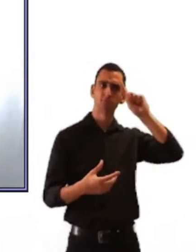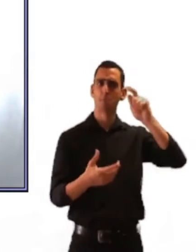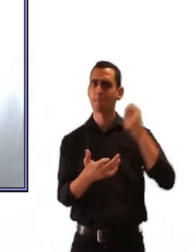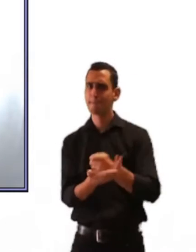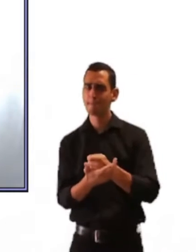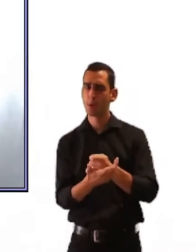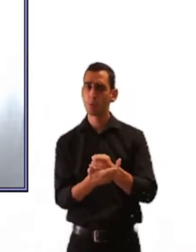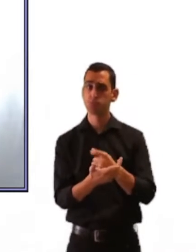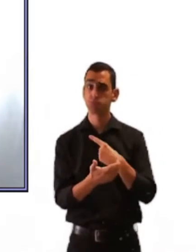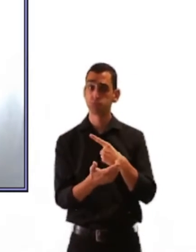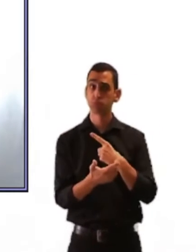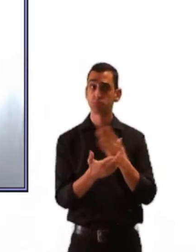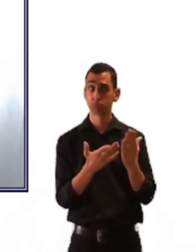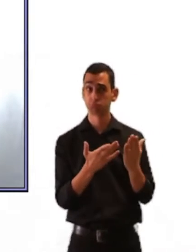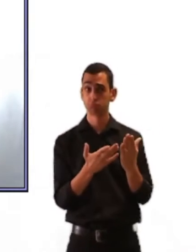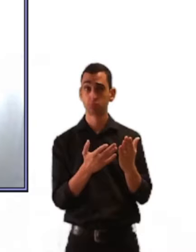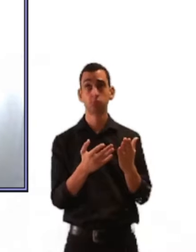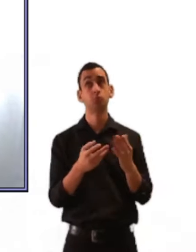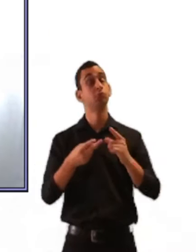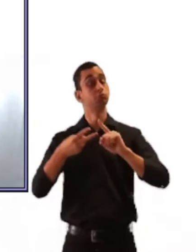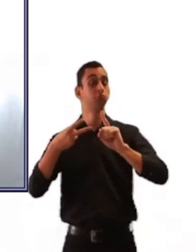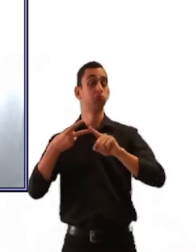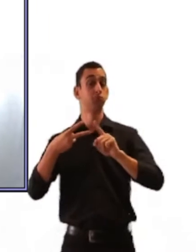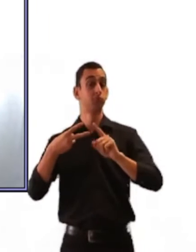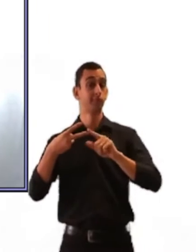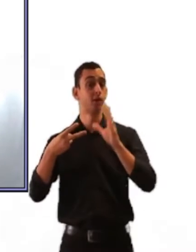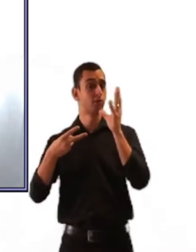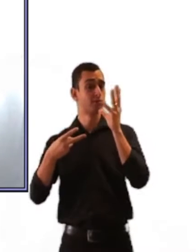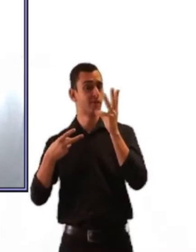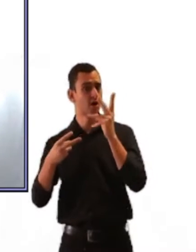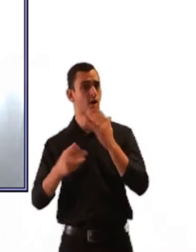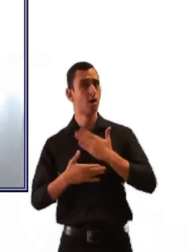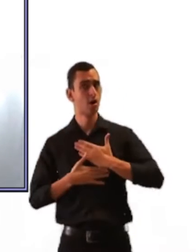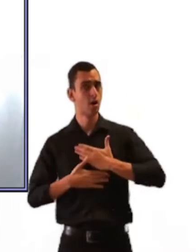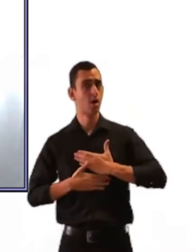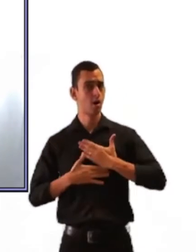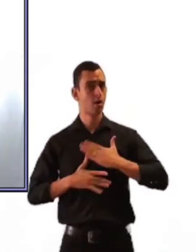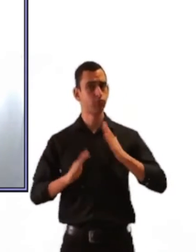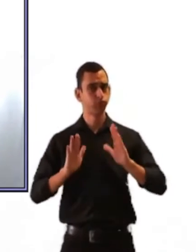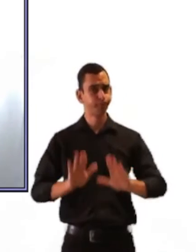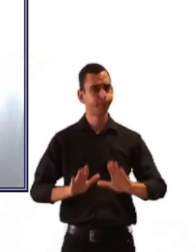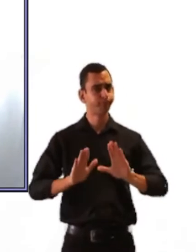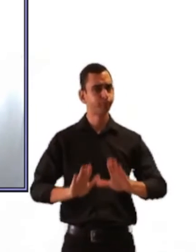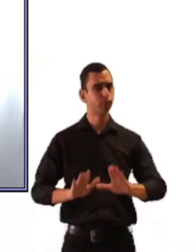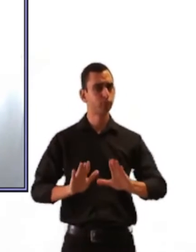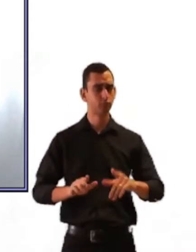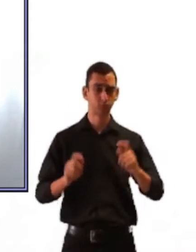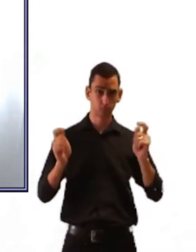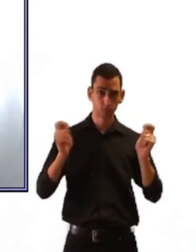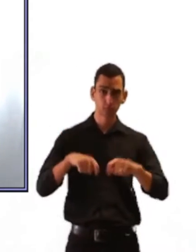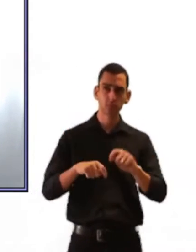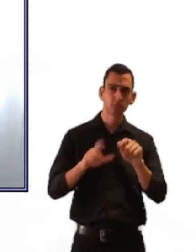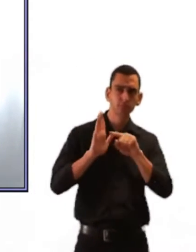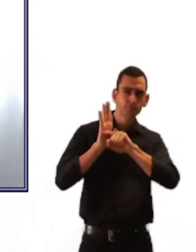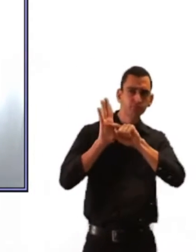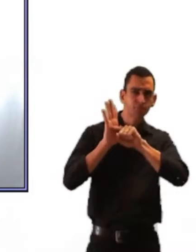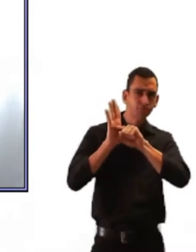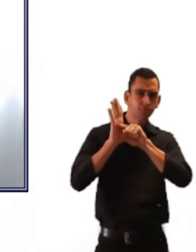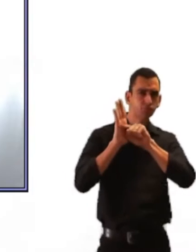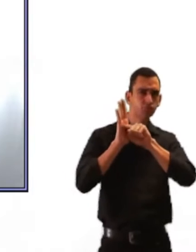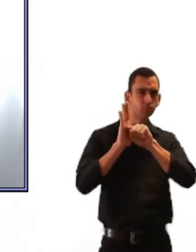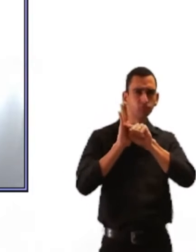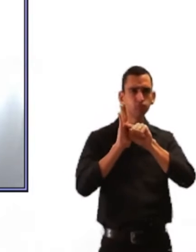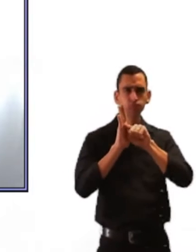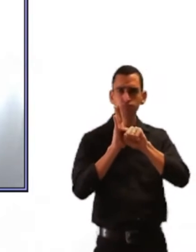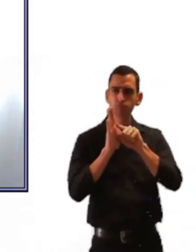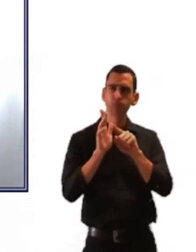decide rapidamente, e uma forma devagar, que é uma forma mais lenta, é uma forma mais